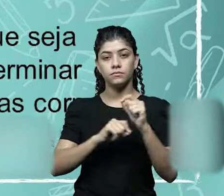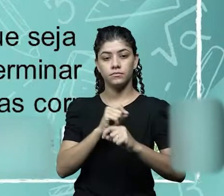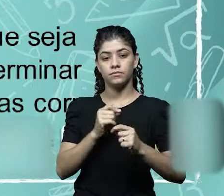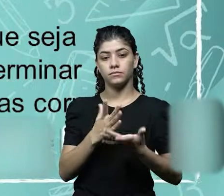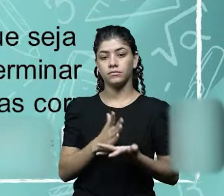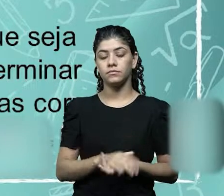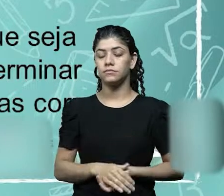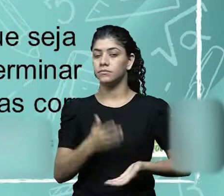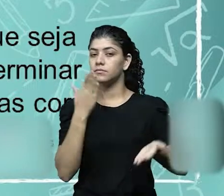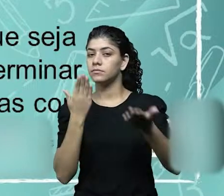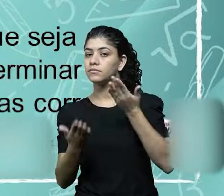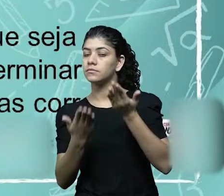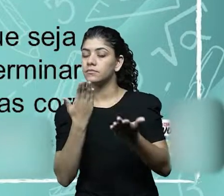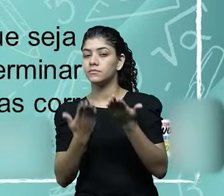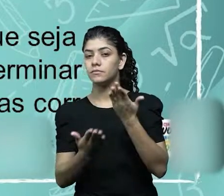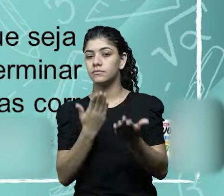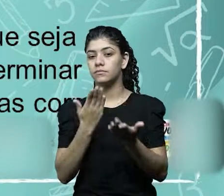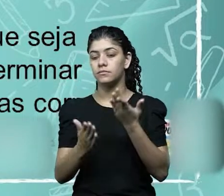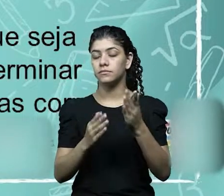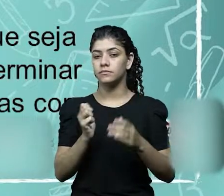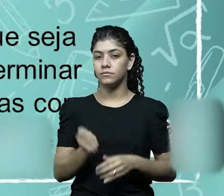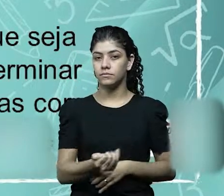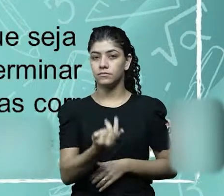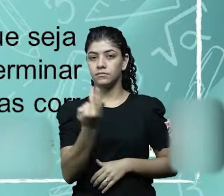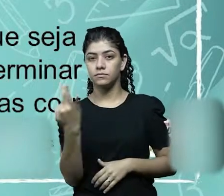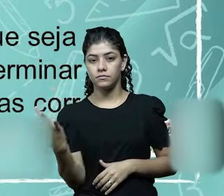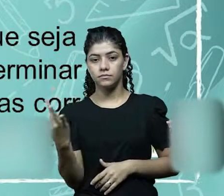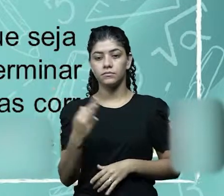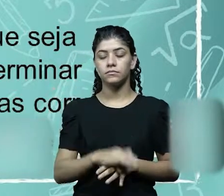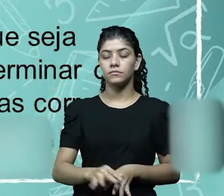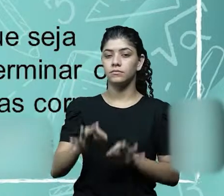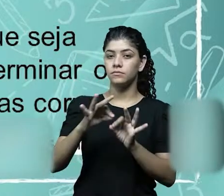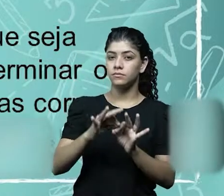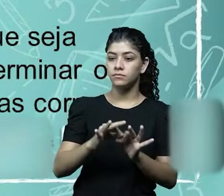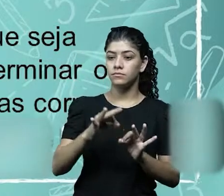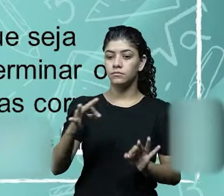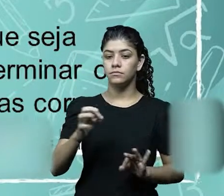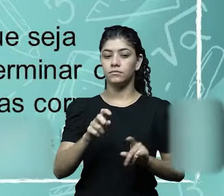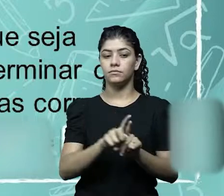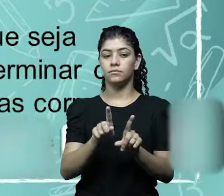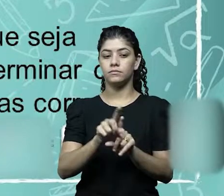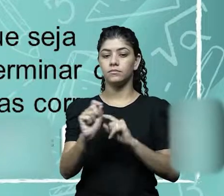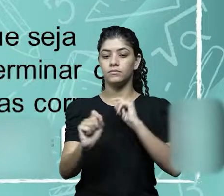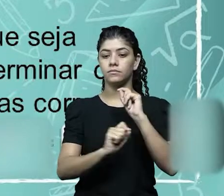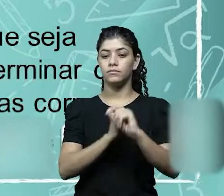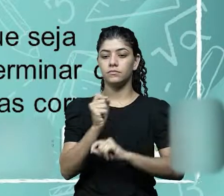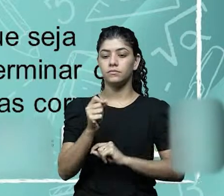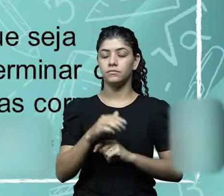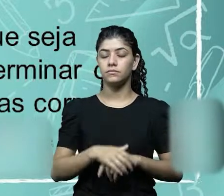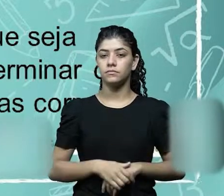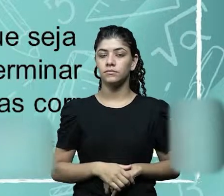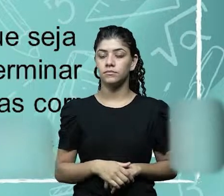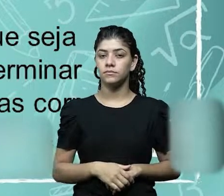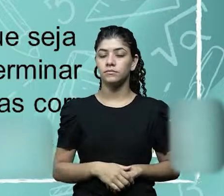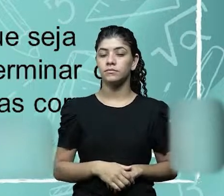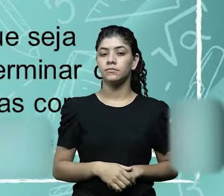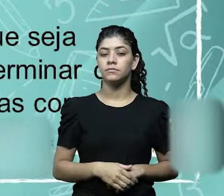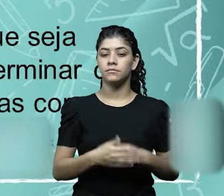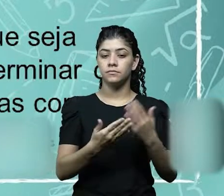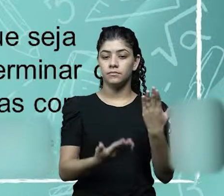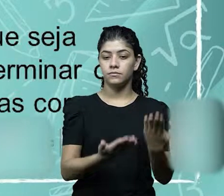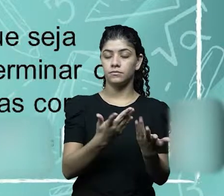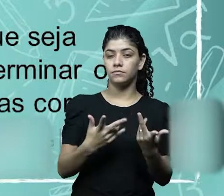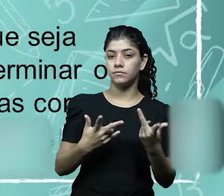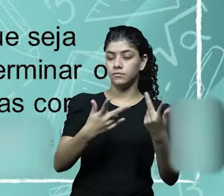meio da comparação da quantidade a ser medida com um padrão de referência. O método